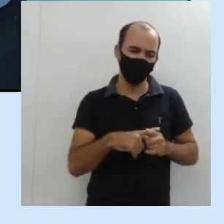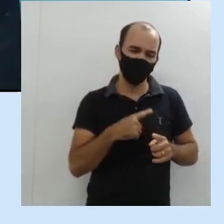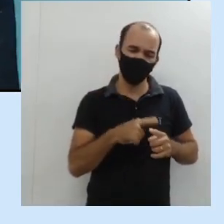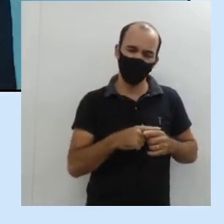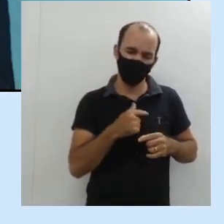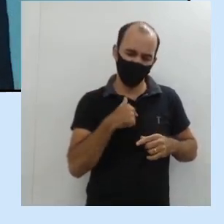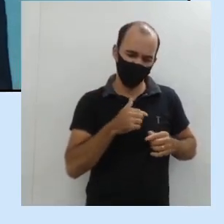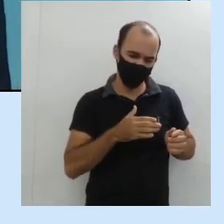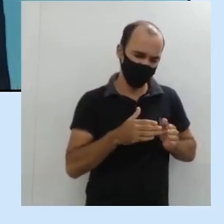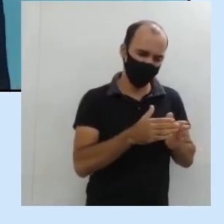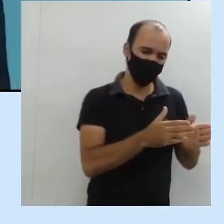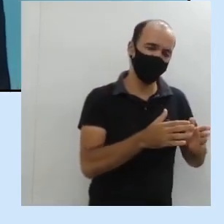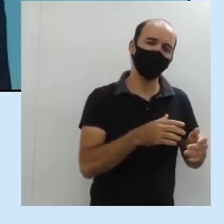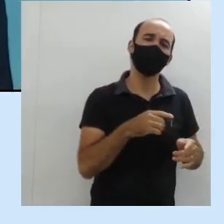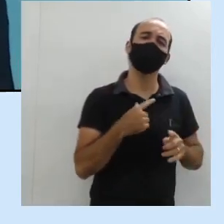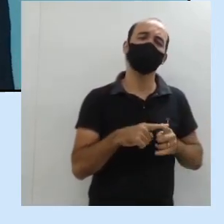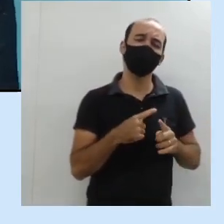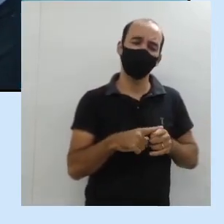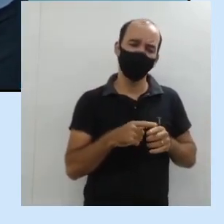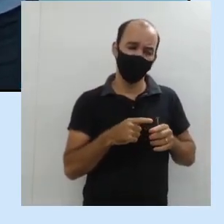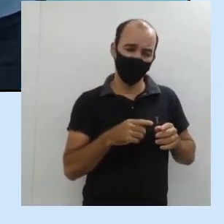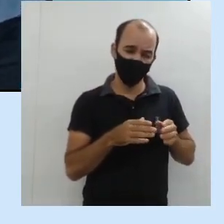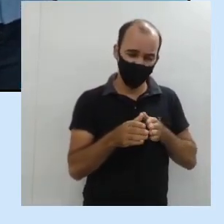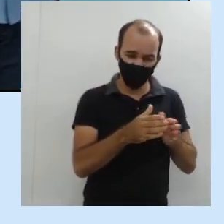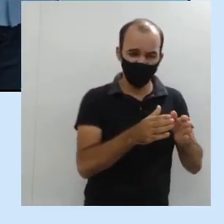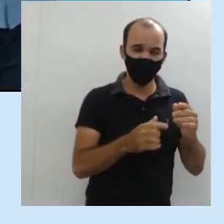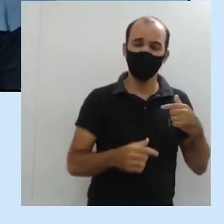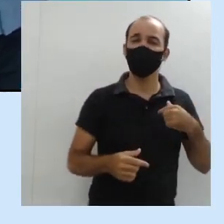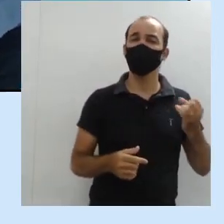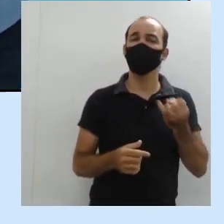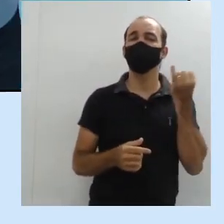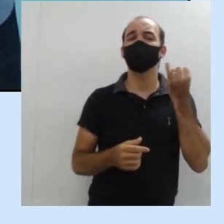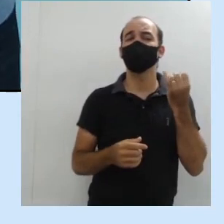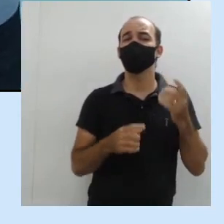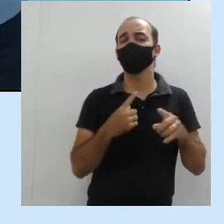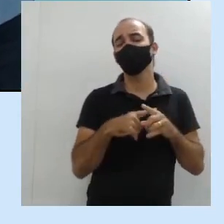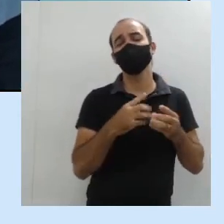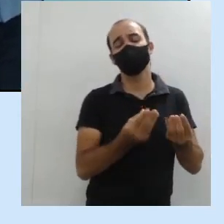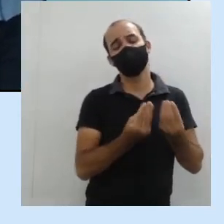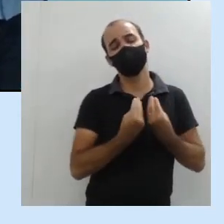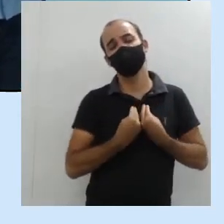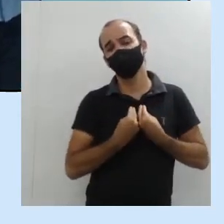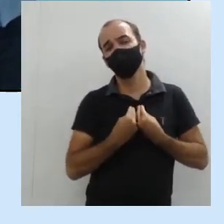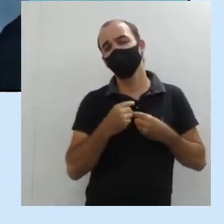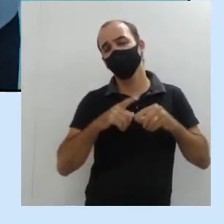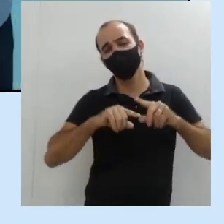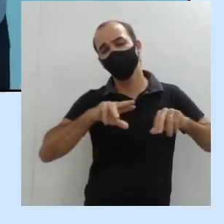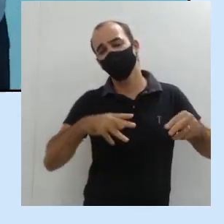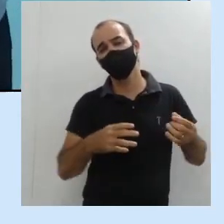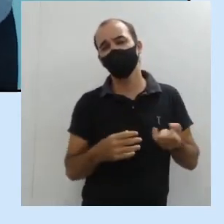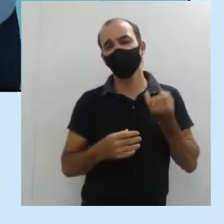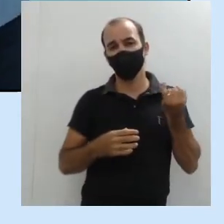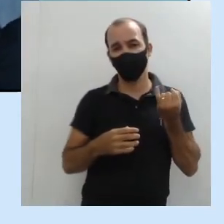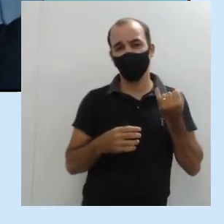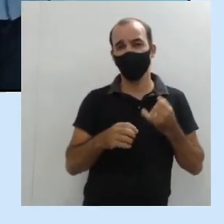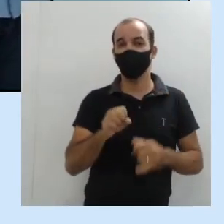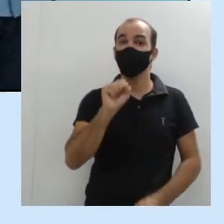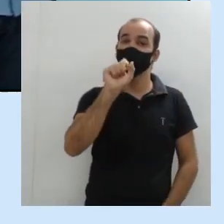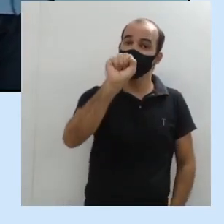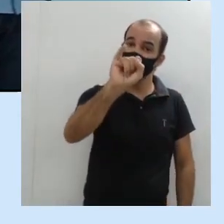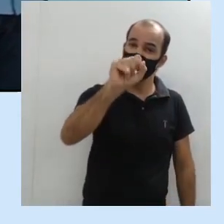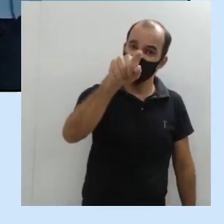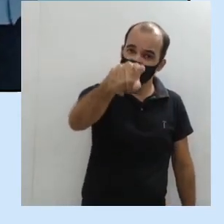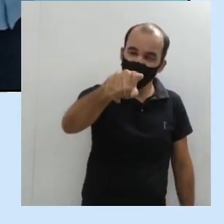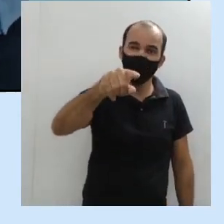é importante para mim? Quando você reflete, quando você pergunta, quando